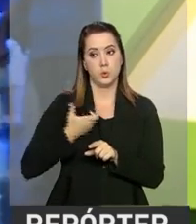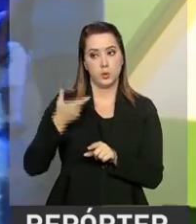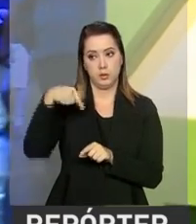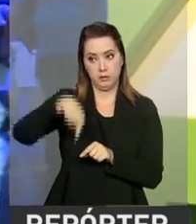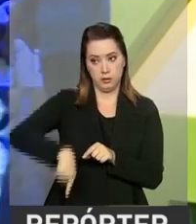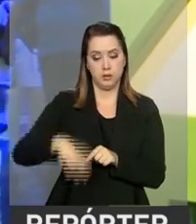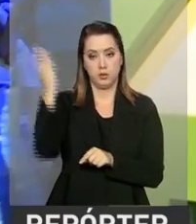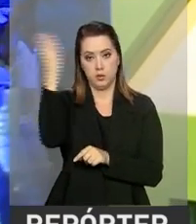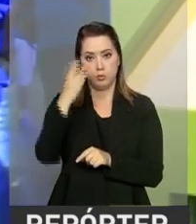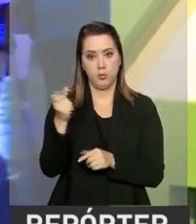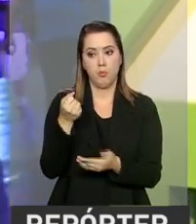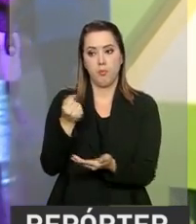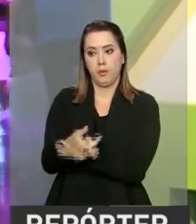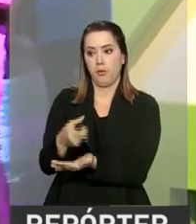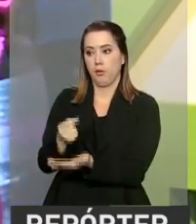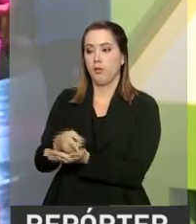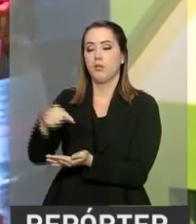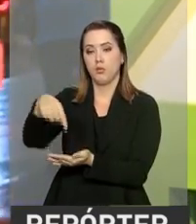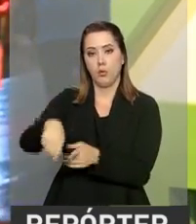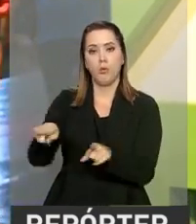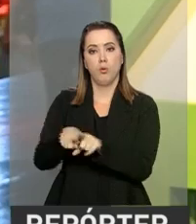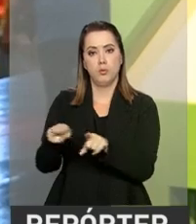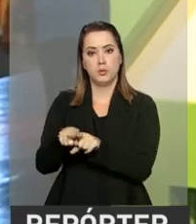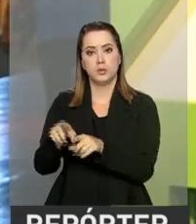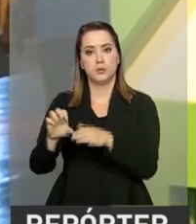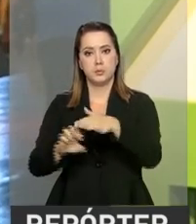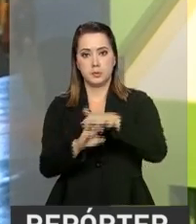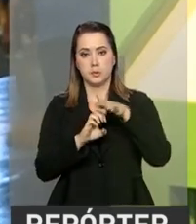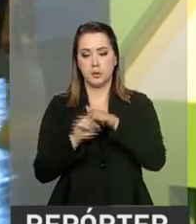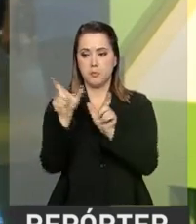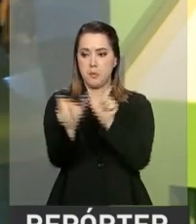né? Passa para ele uma mensagem de que você está